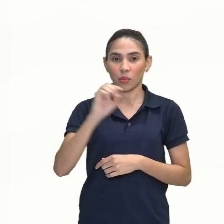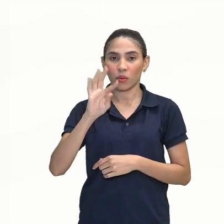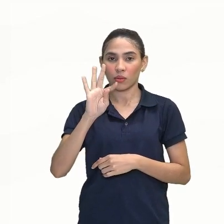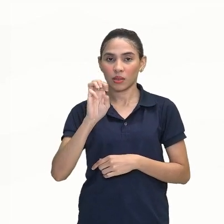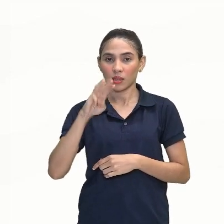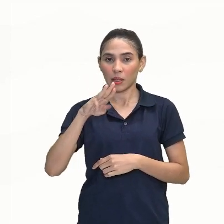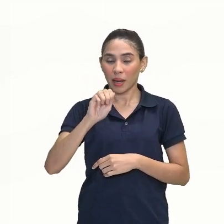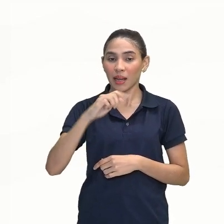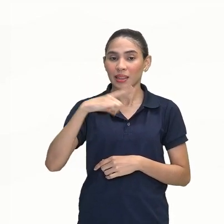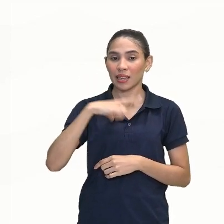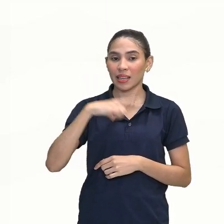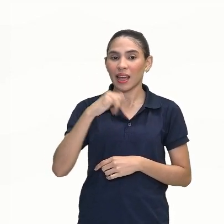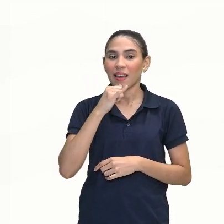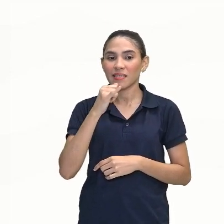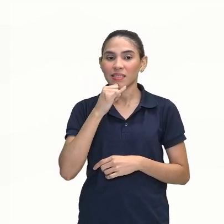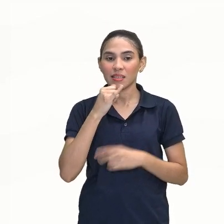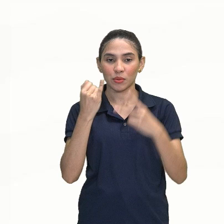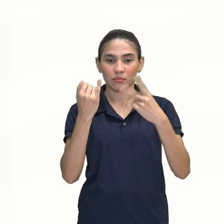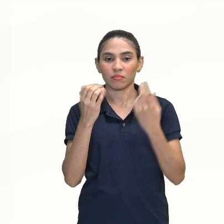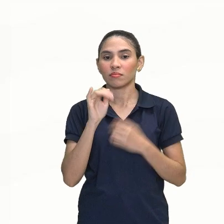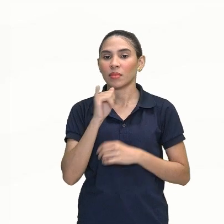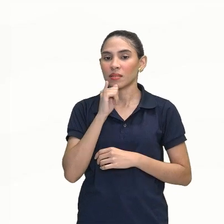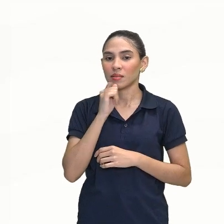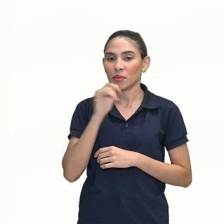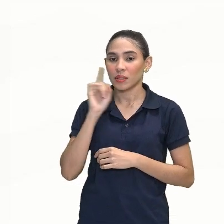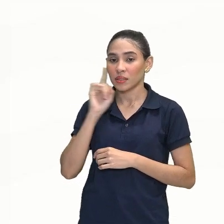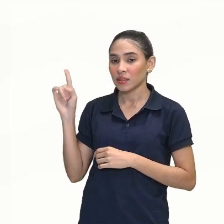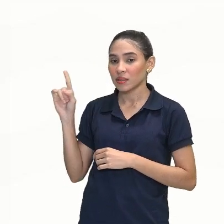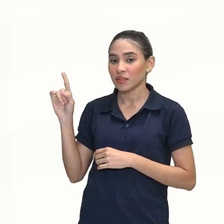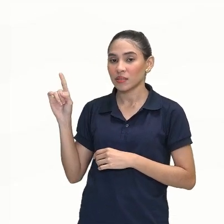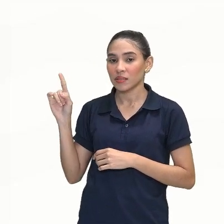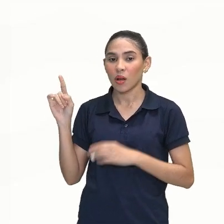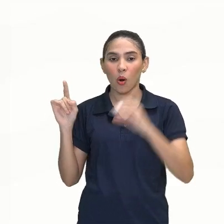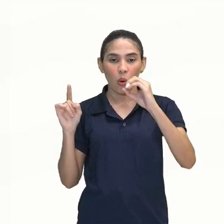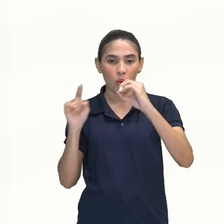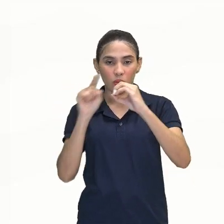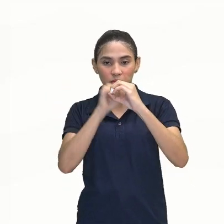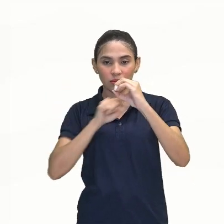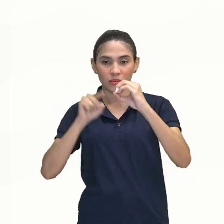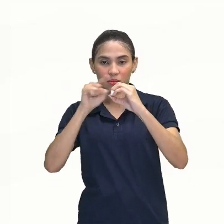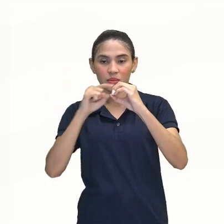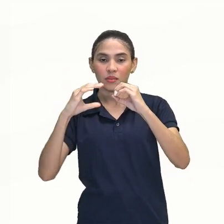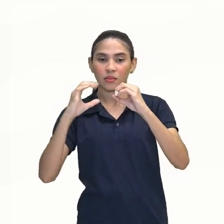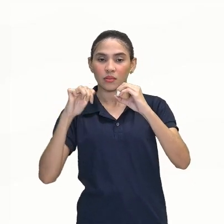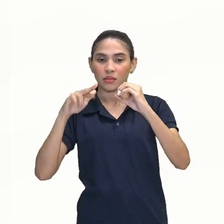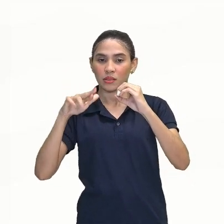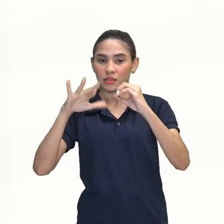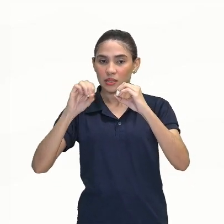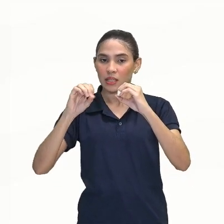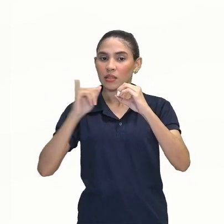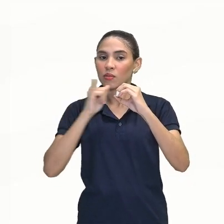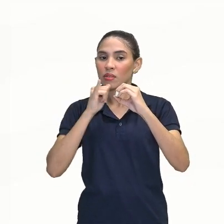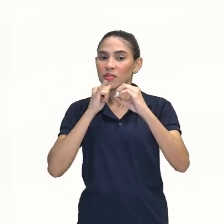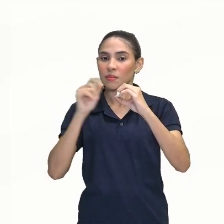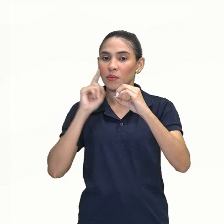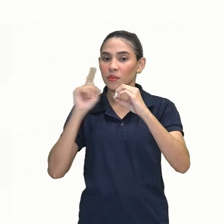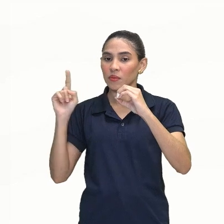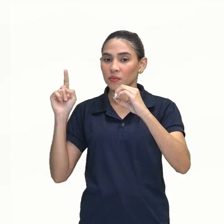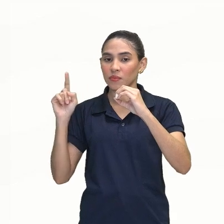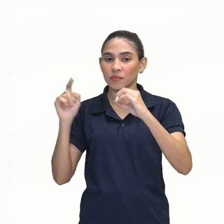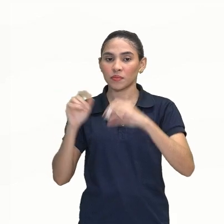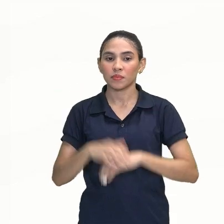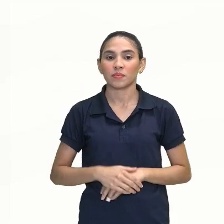aqui o centro, que é o que a gente está simbolizando com a letra O. E se eu sair do centro exatamente